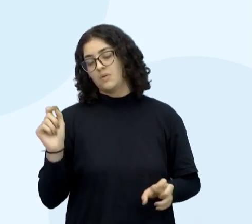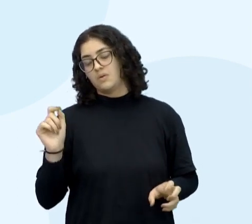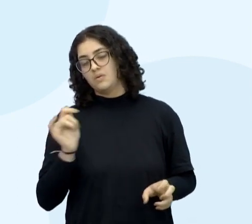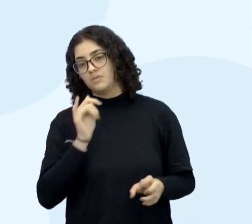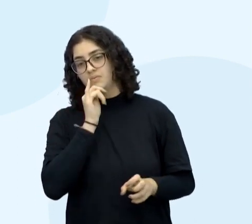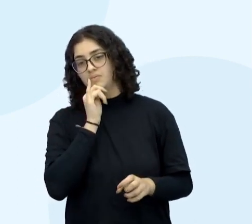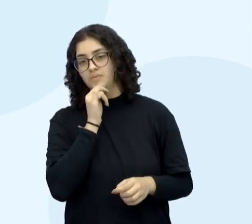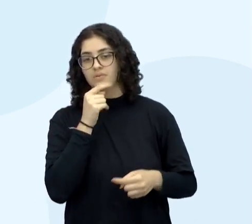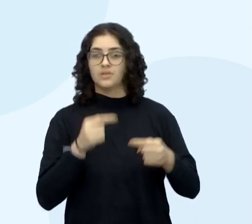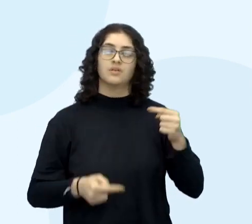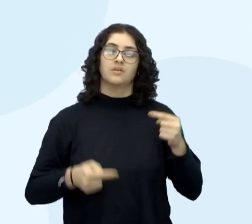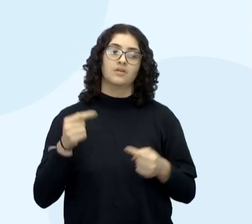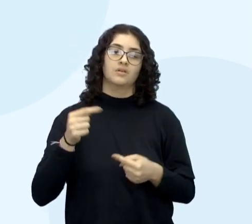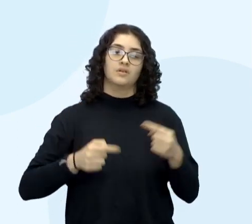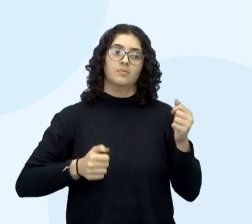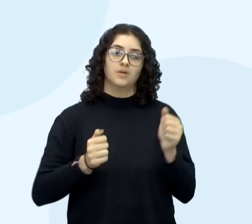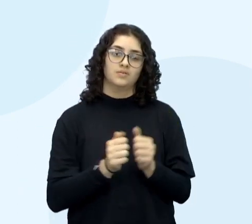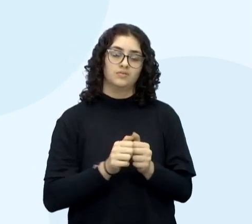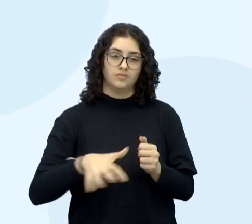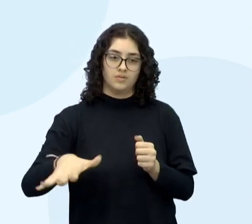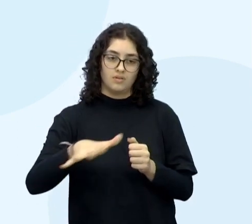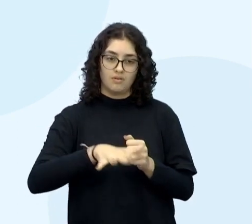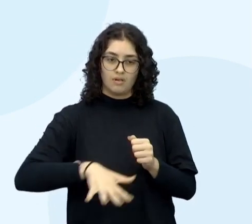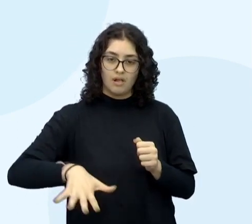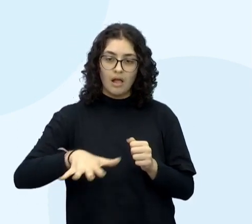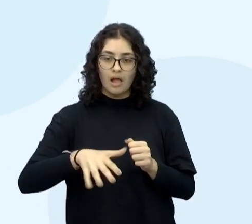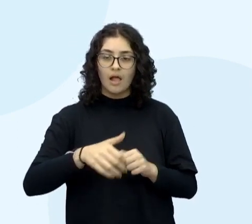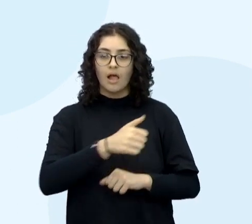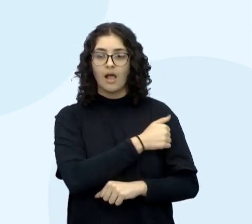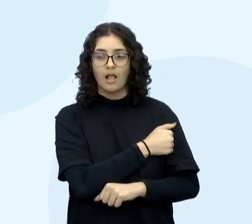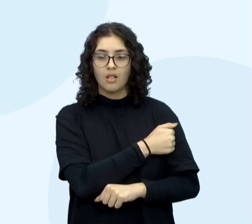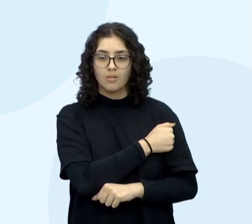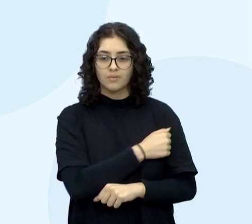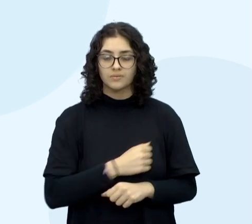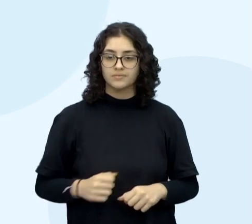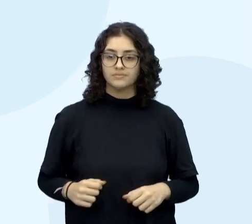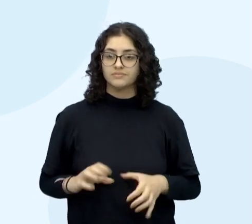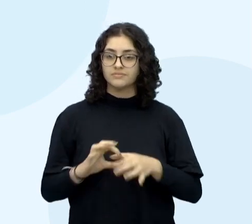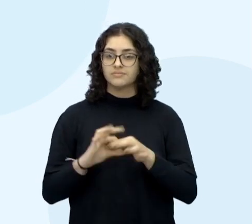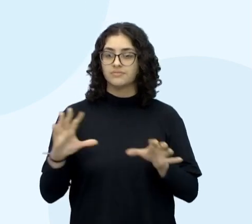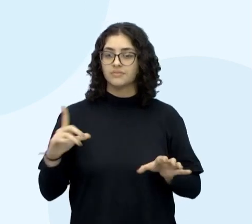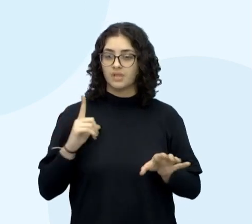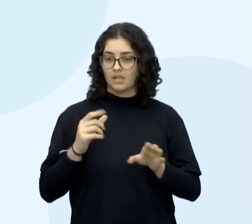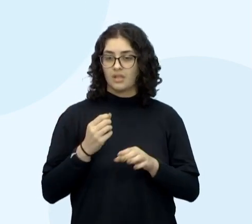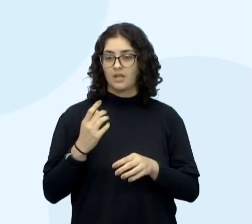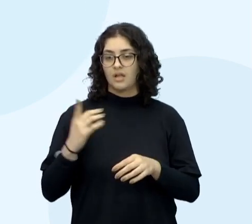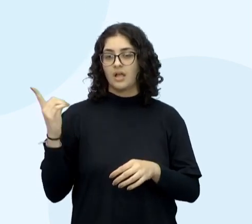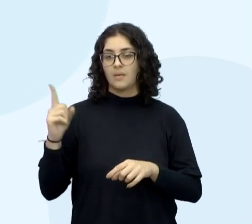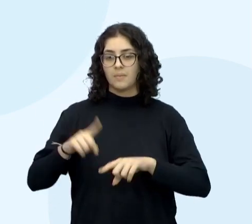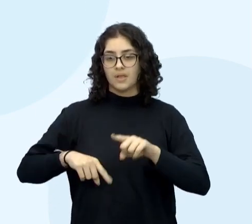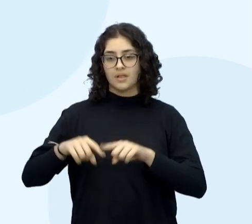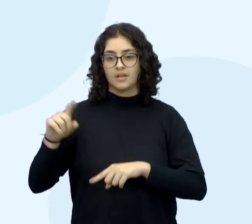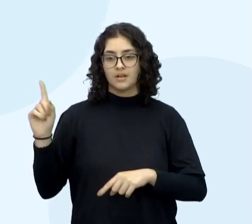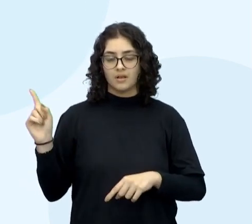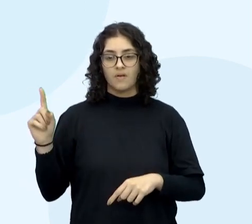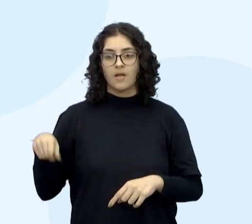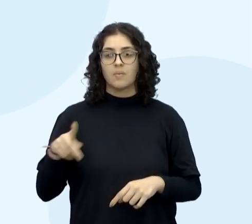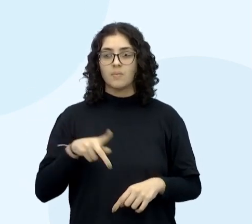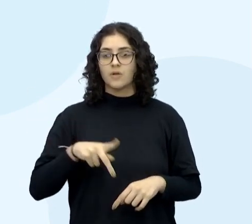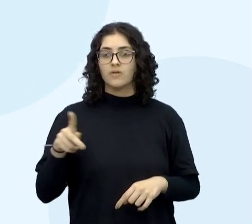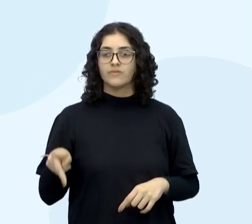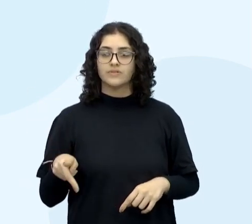ser debatido com a sua turma, com seu professor aí em sala de aula. Eu deixei como sugestão esse material que a